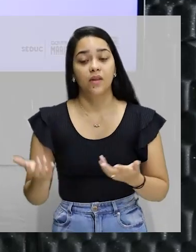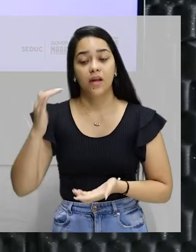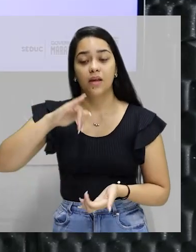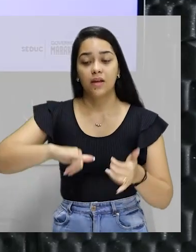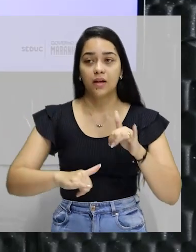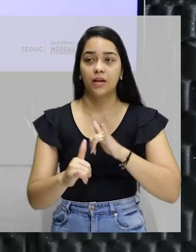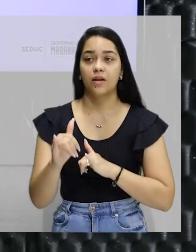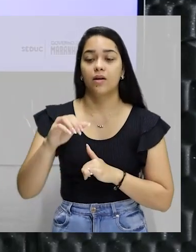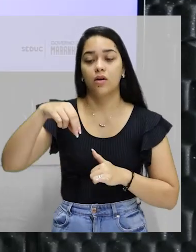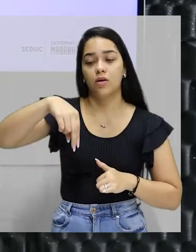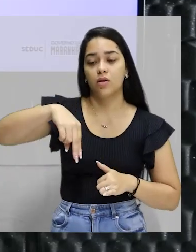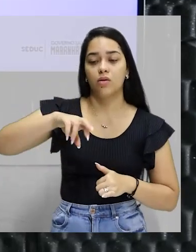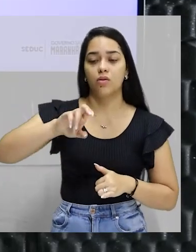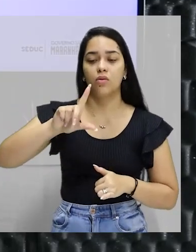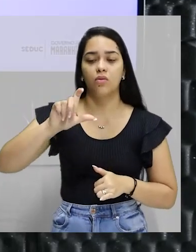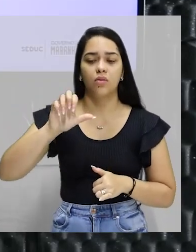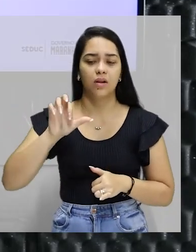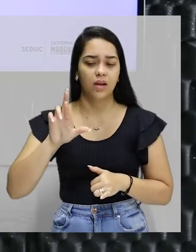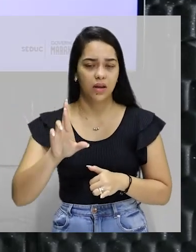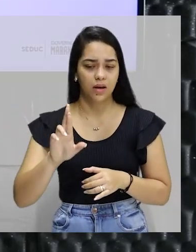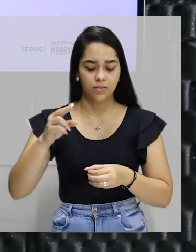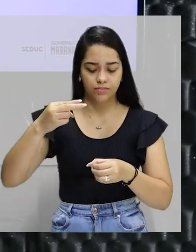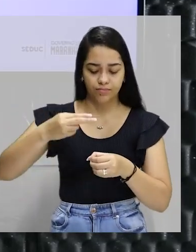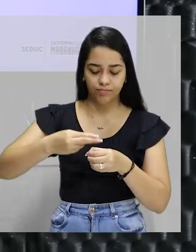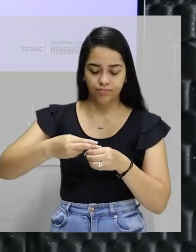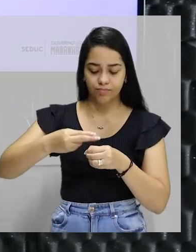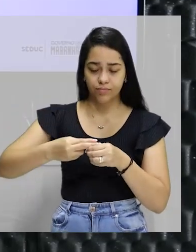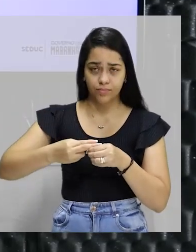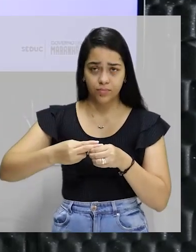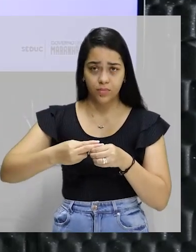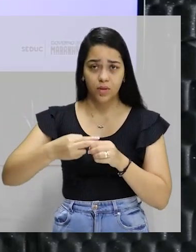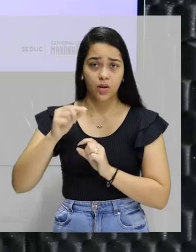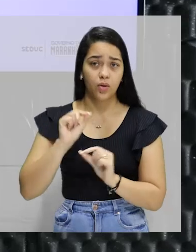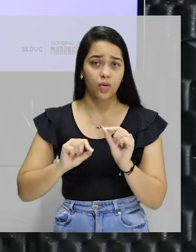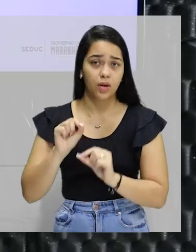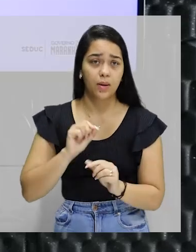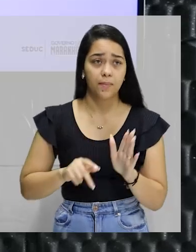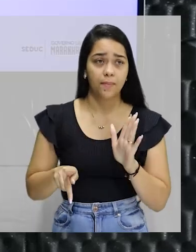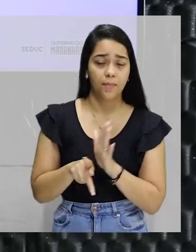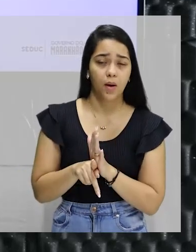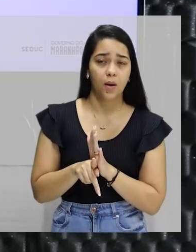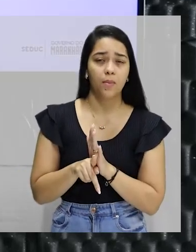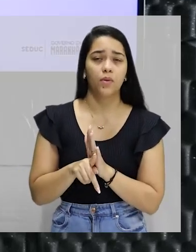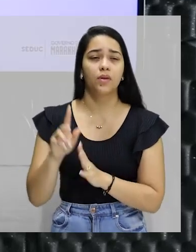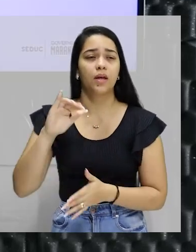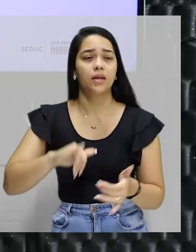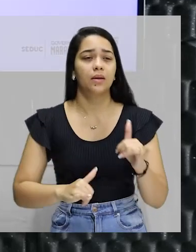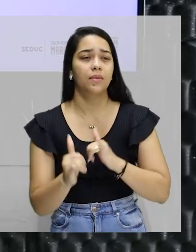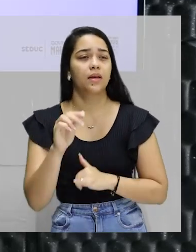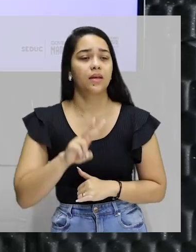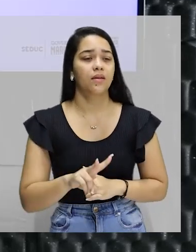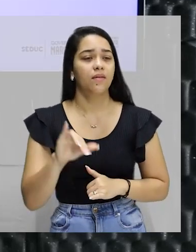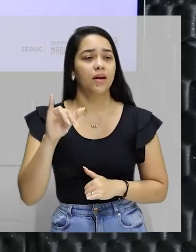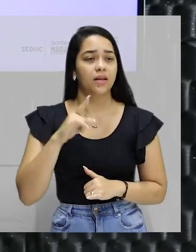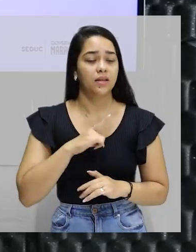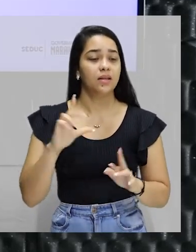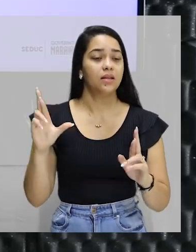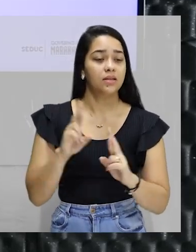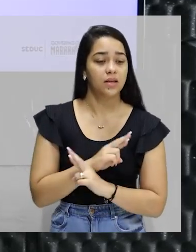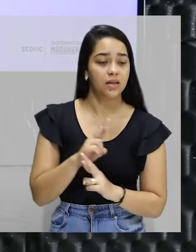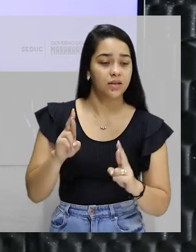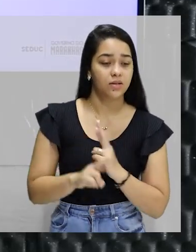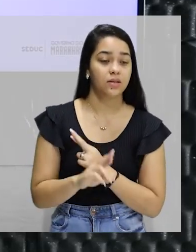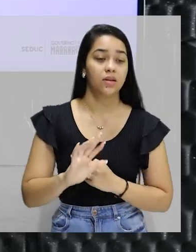Química nuclear. Pois é. Então, a química nuclear é a parte da química que vai tratar das reações